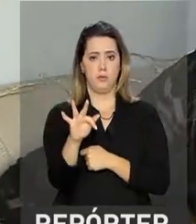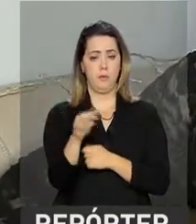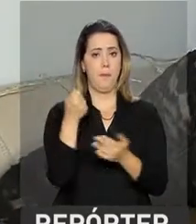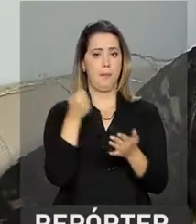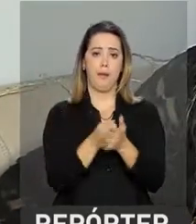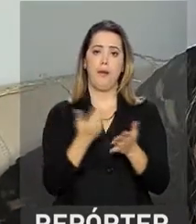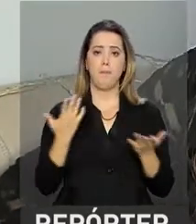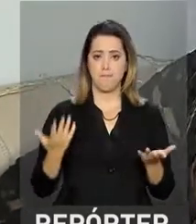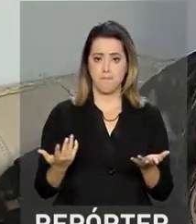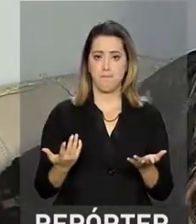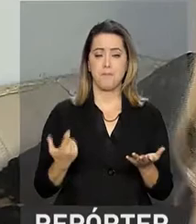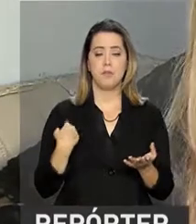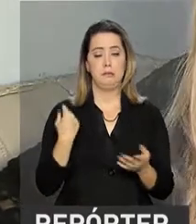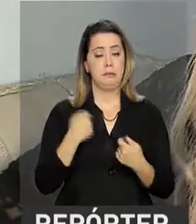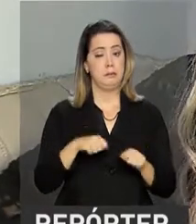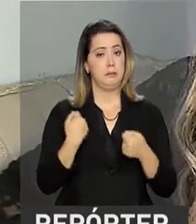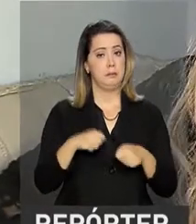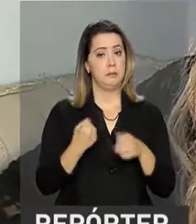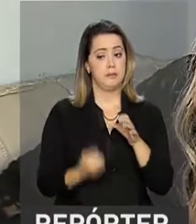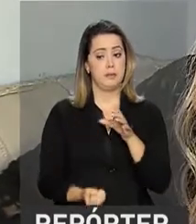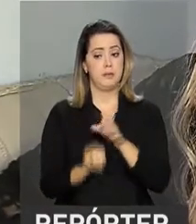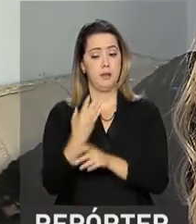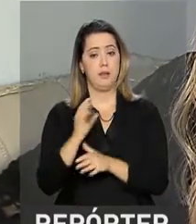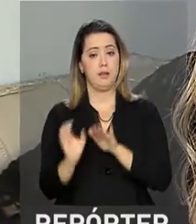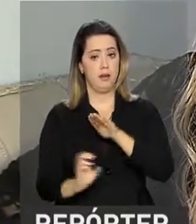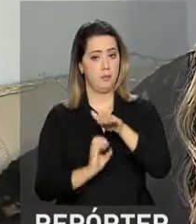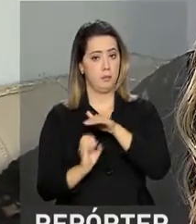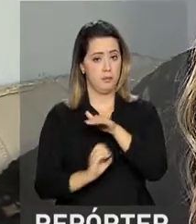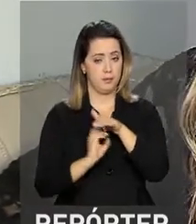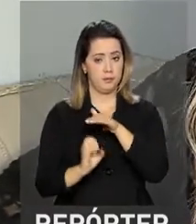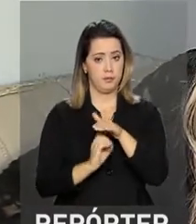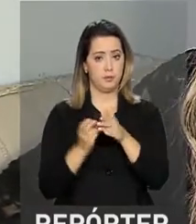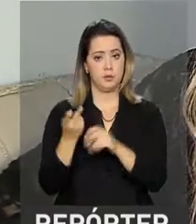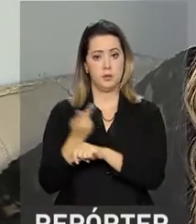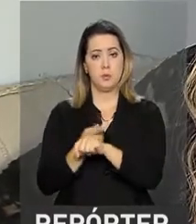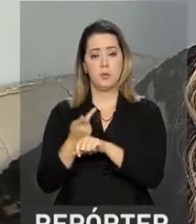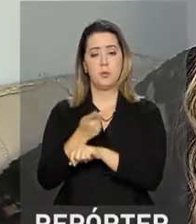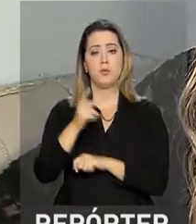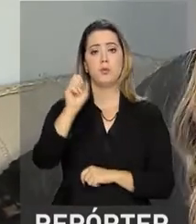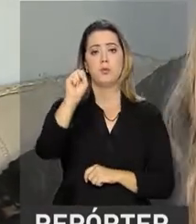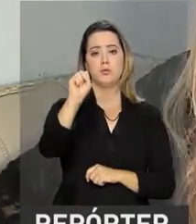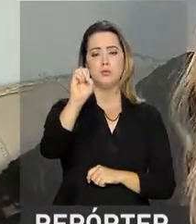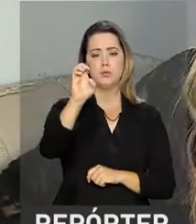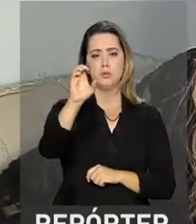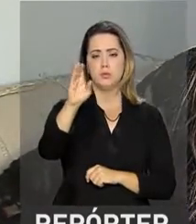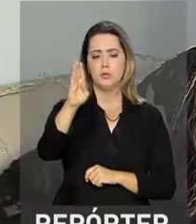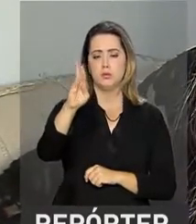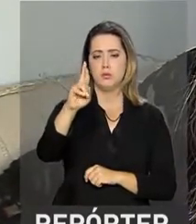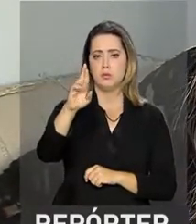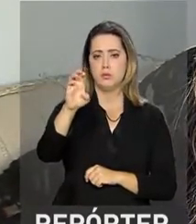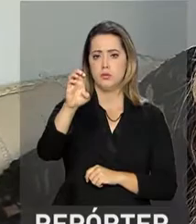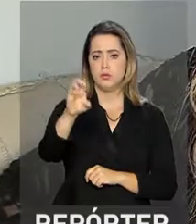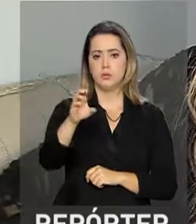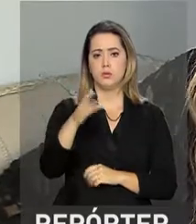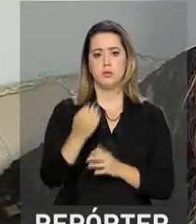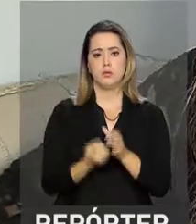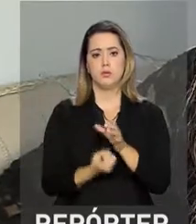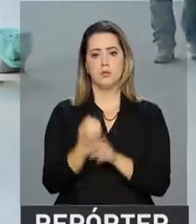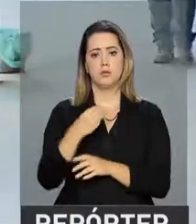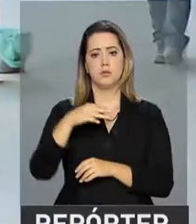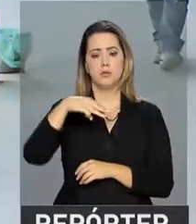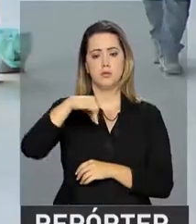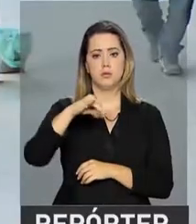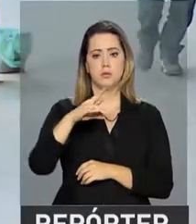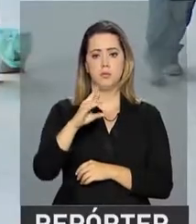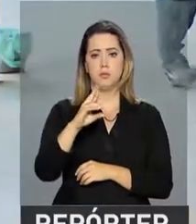pagamento então eu tive que procurar o sebrae e fazer a microempresa